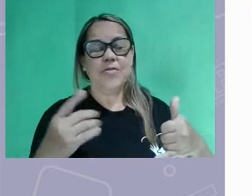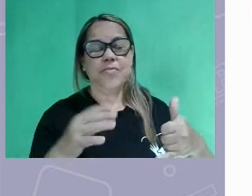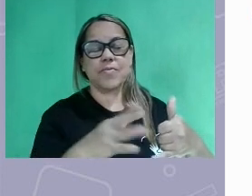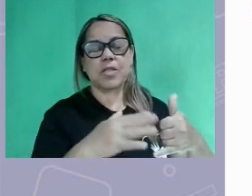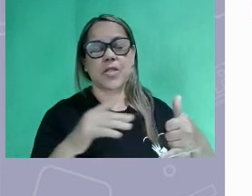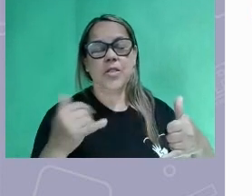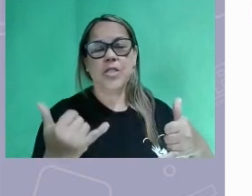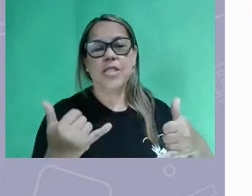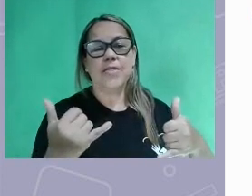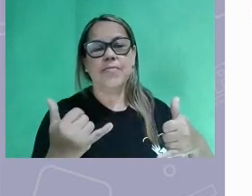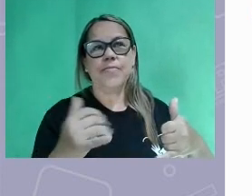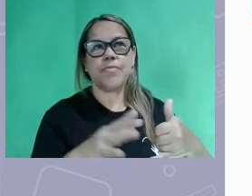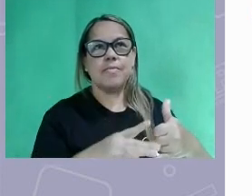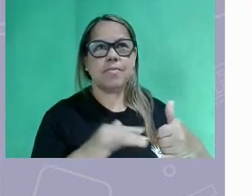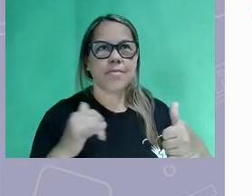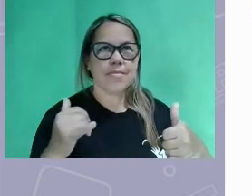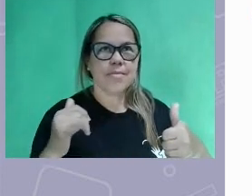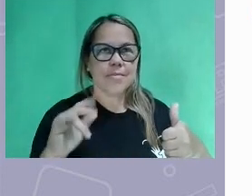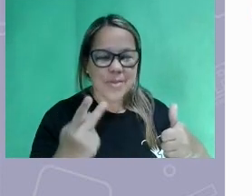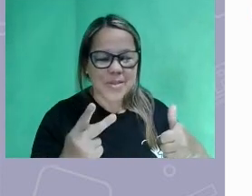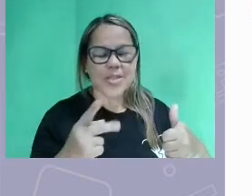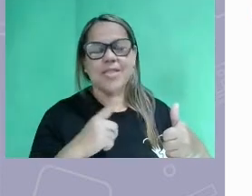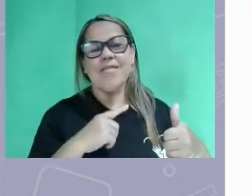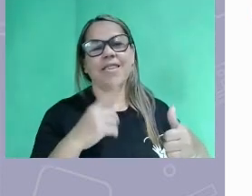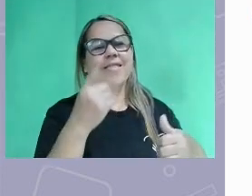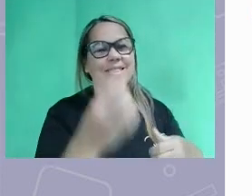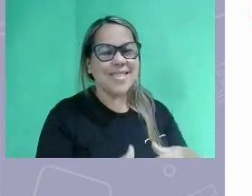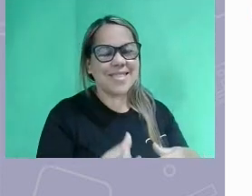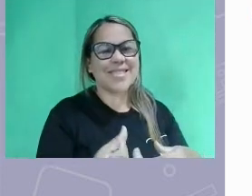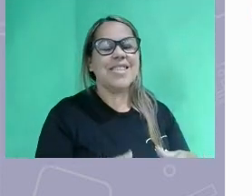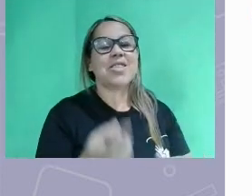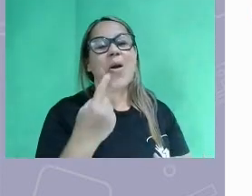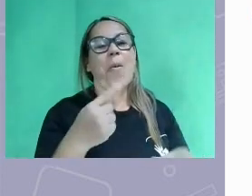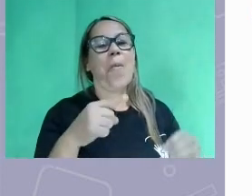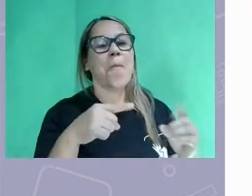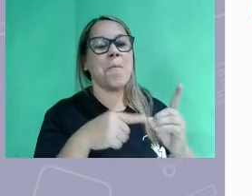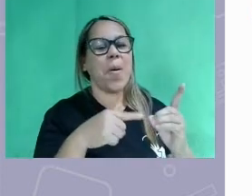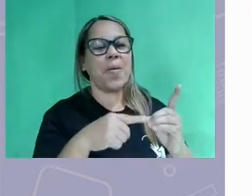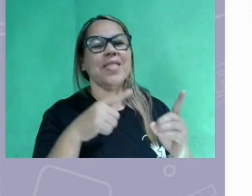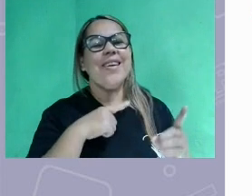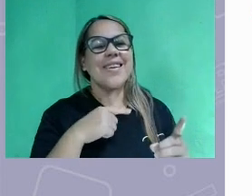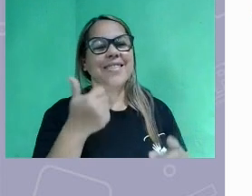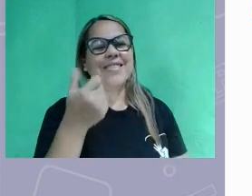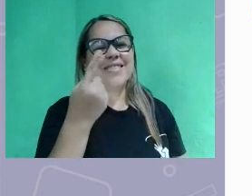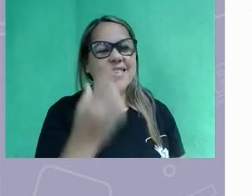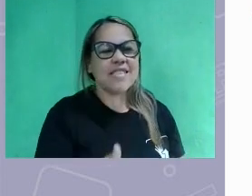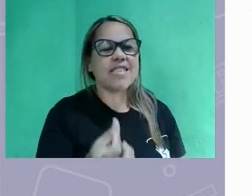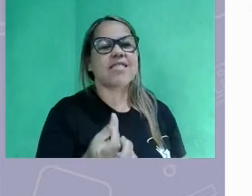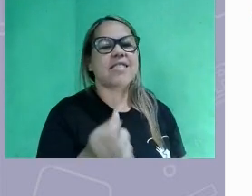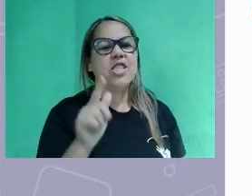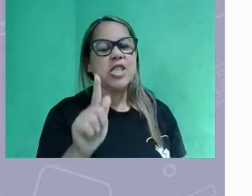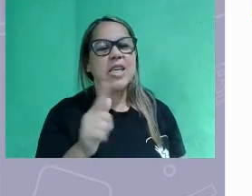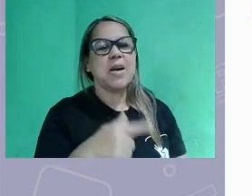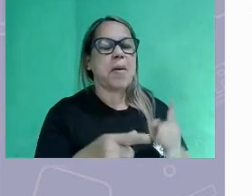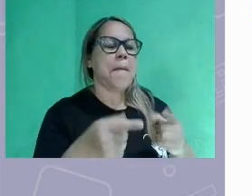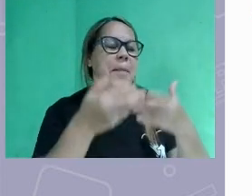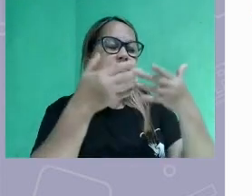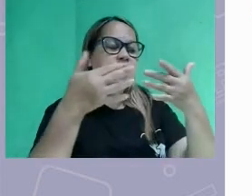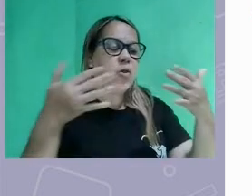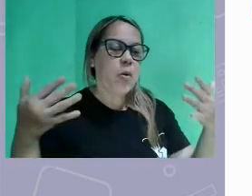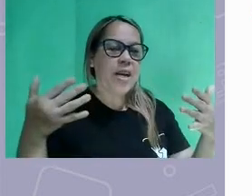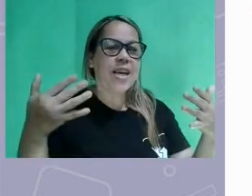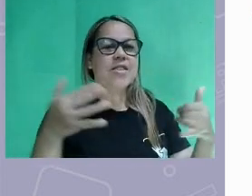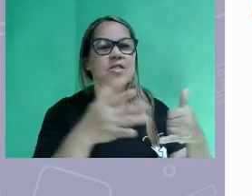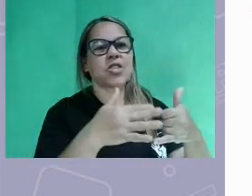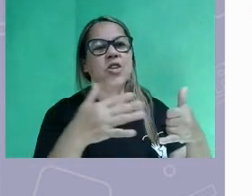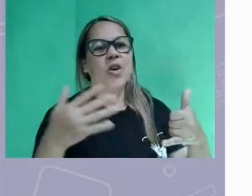e 1 mol de oxigênio tem 16 gramas ok no caso do gás oxigênio como cada